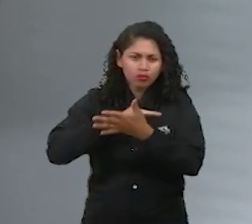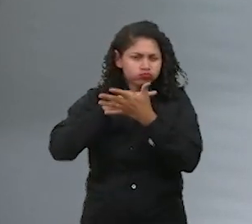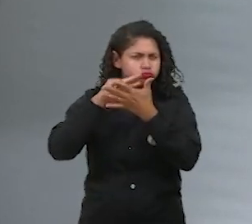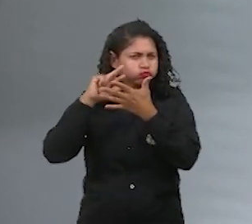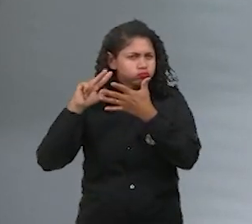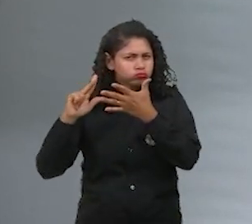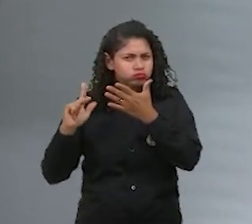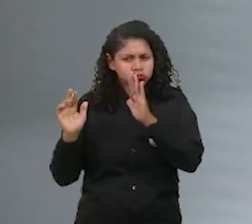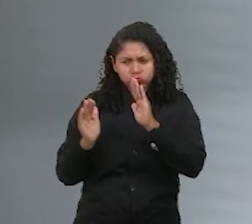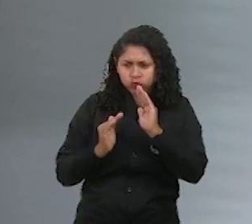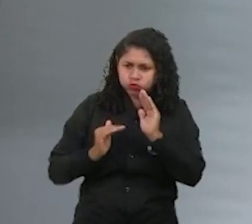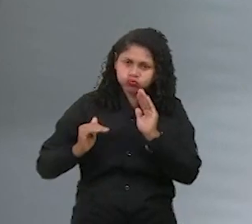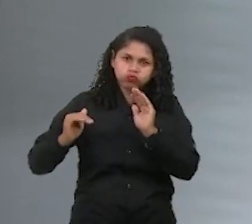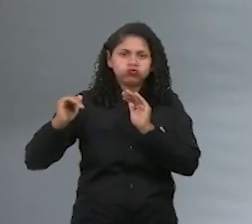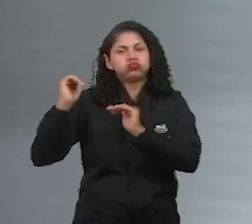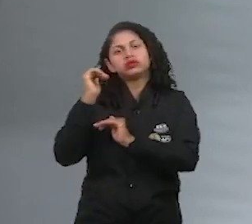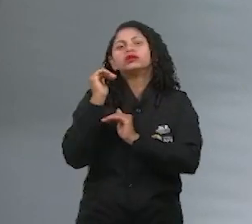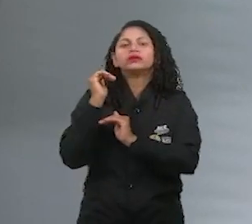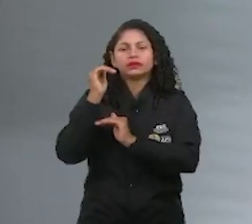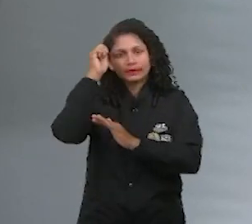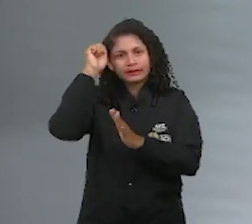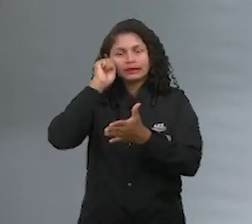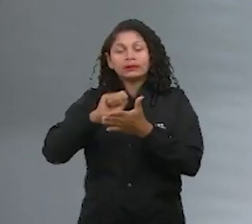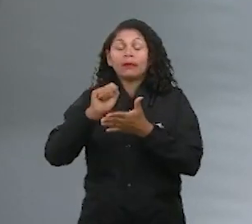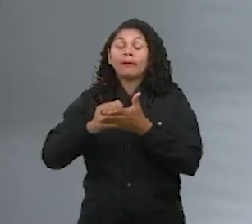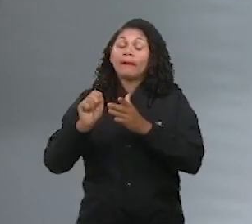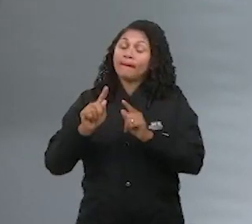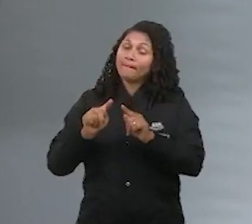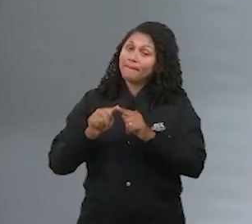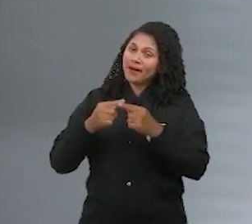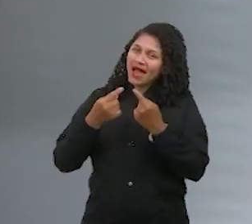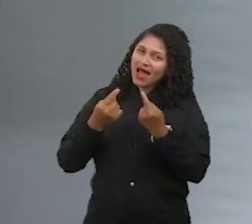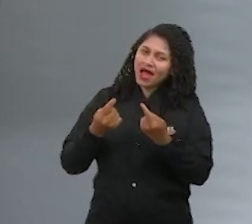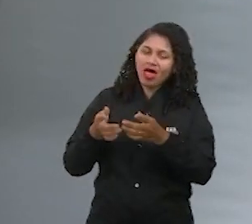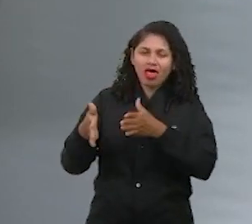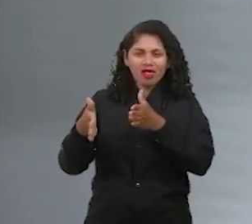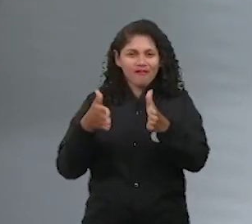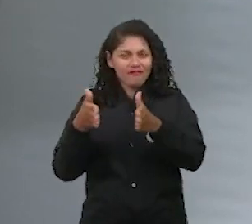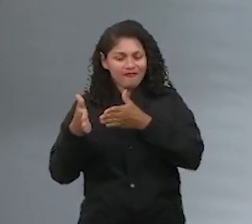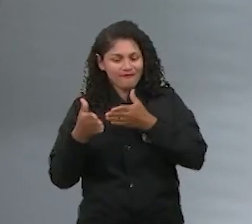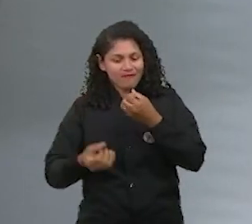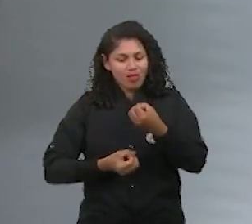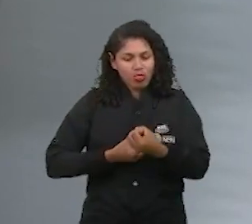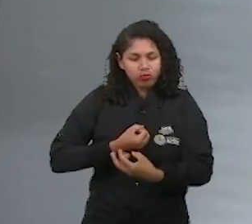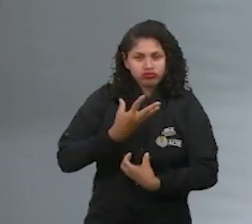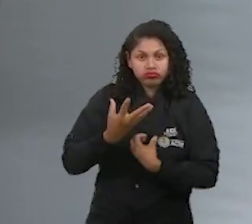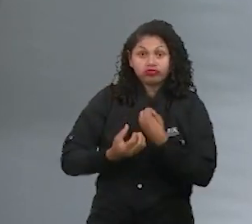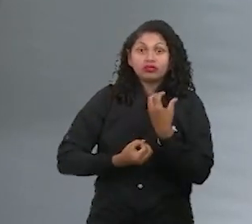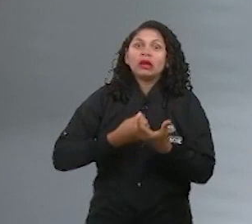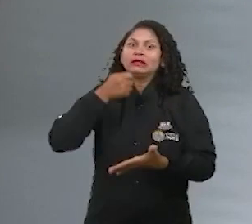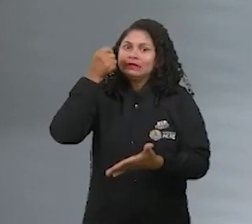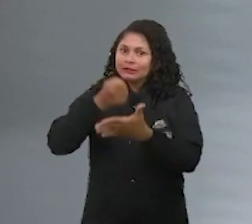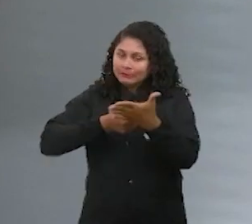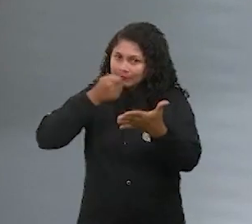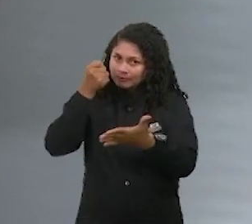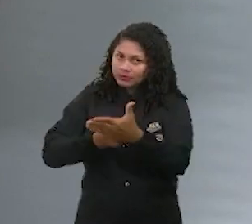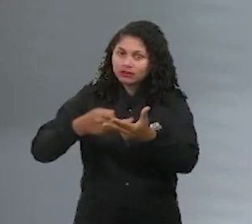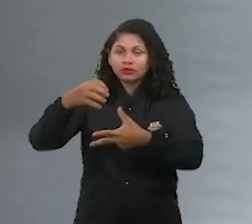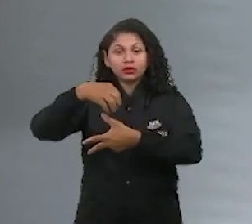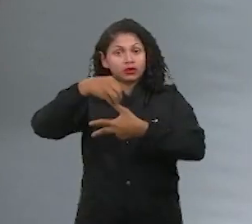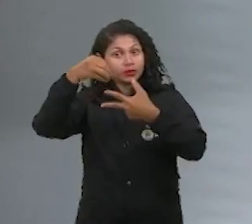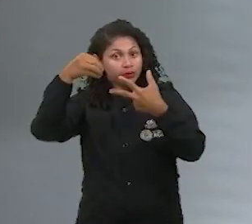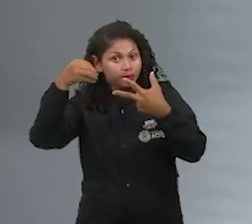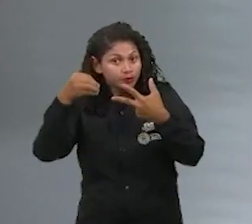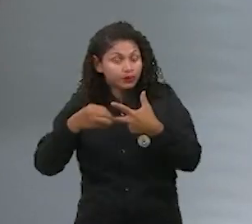da poesia, ela de fato é um momento singular e muito estudado, cobrado no Enem, cobrado em